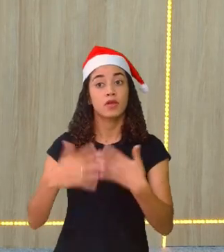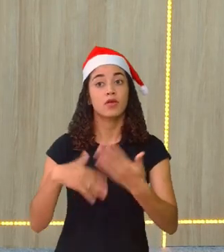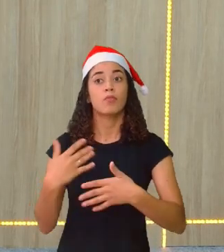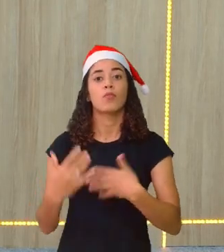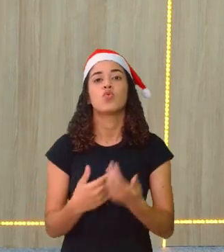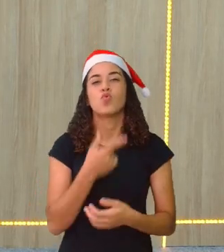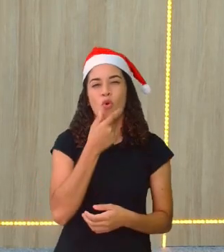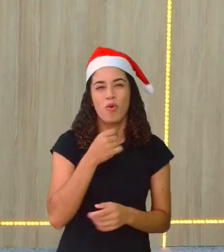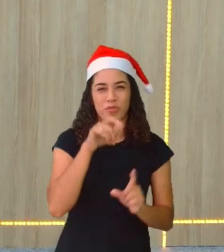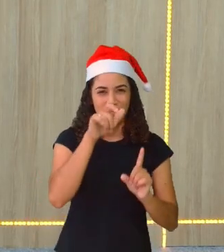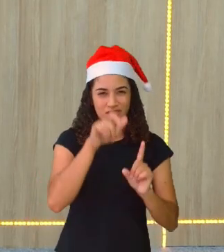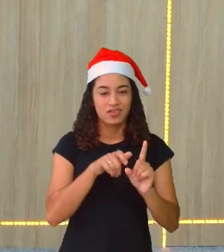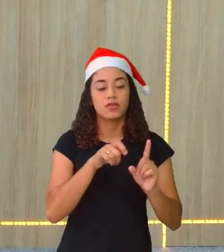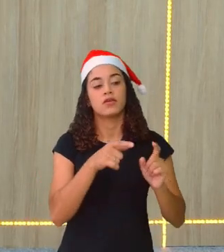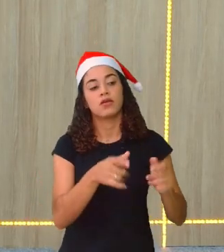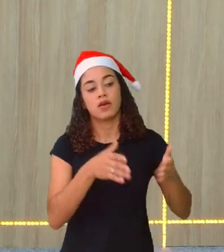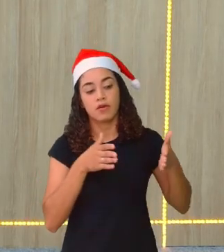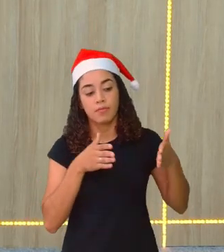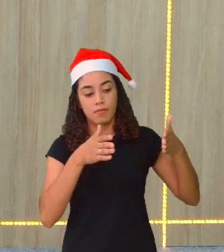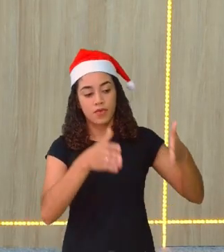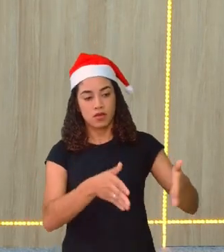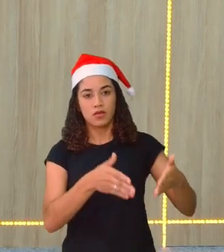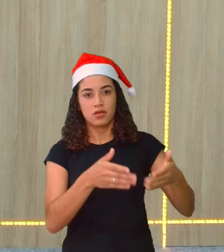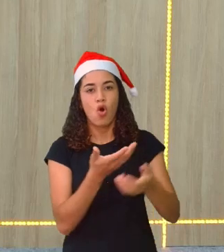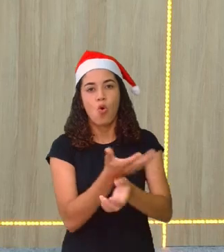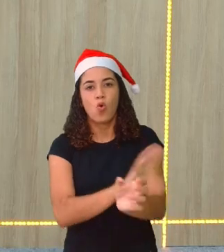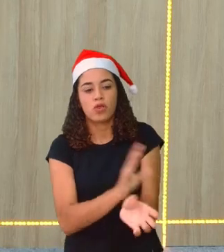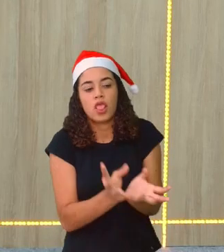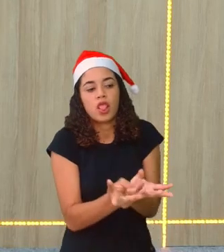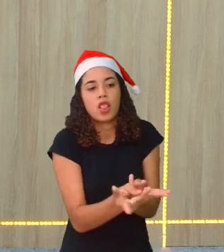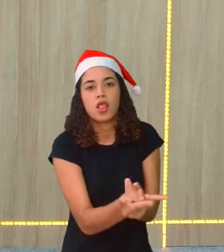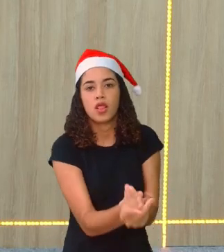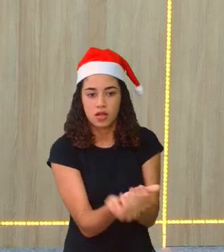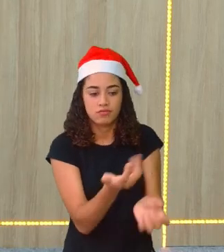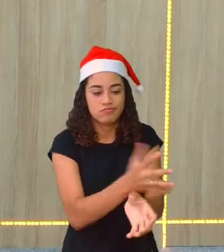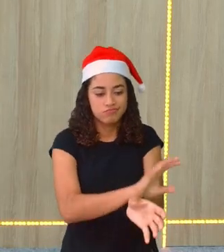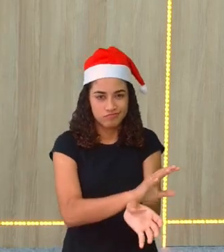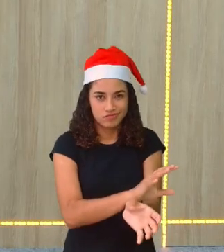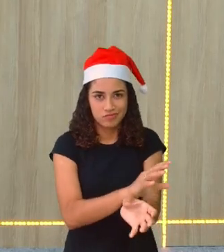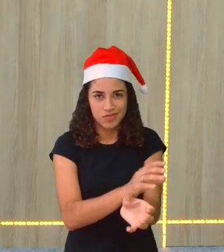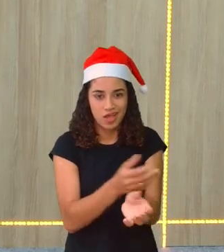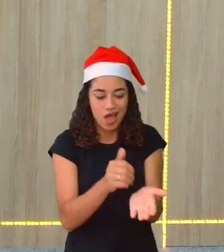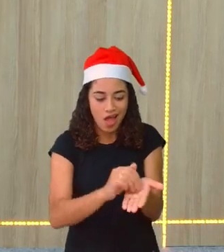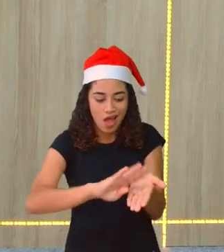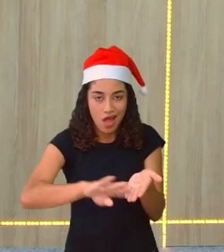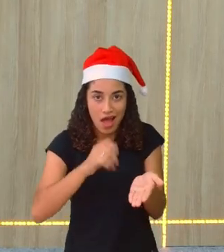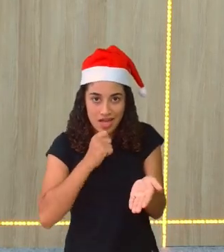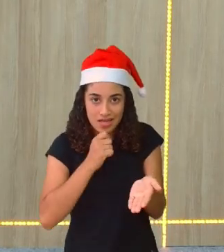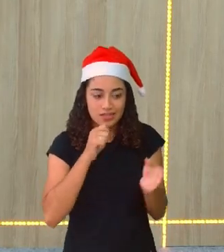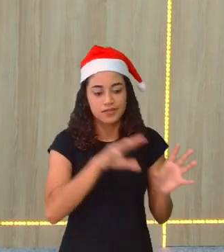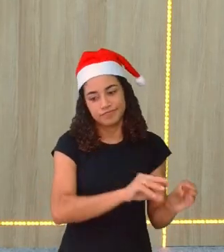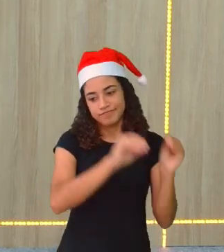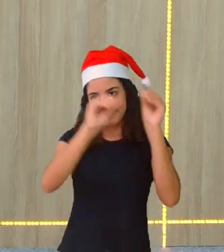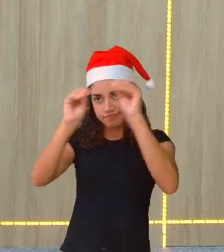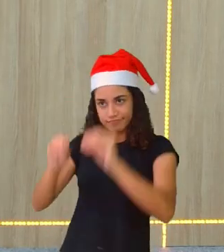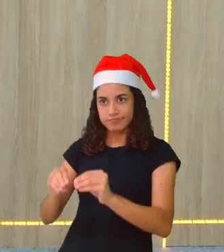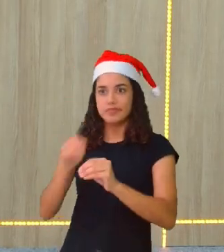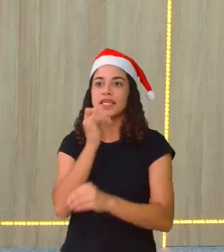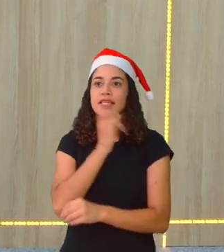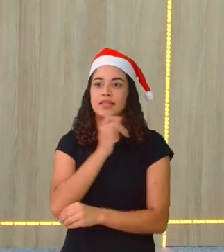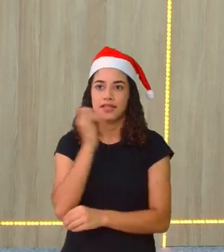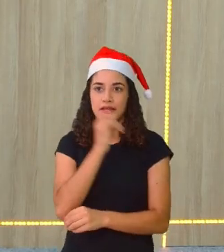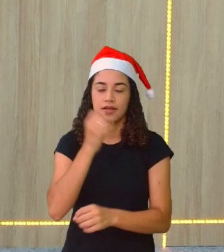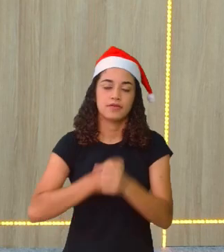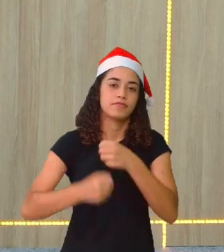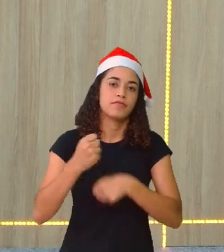mortais foram transportados para a Itália em 1087, né? E a sua memória se tornou